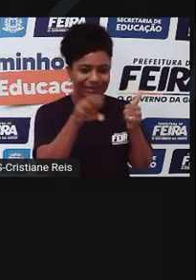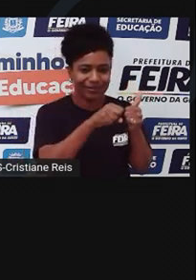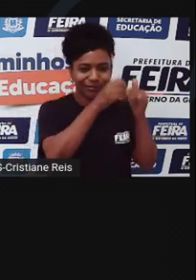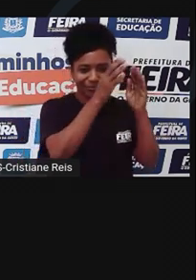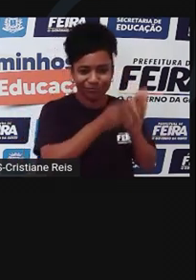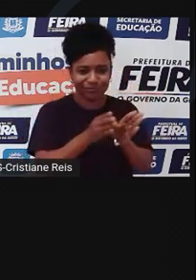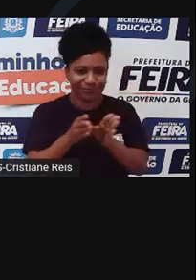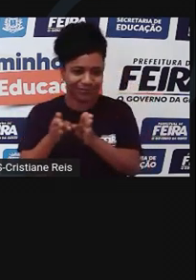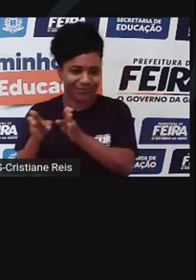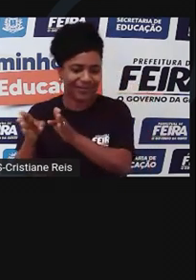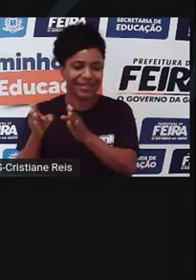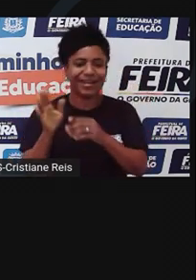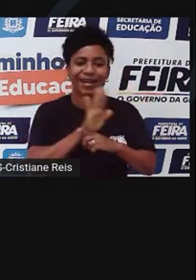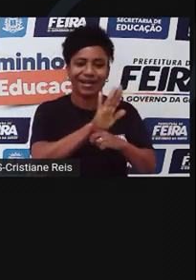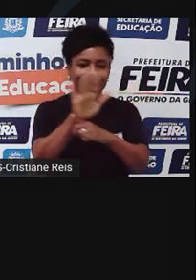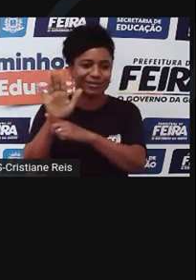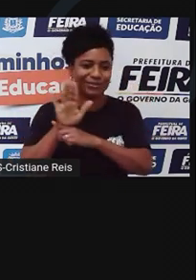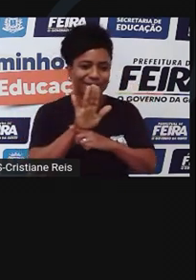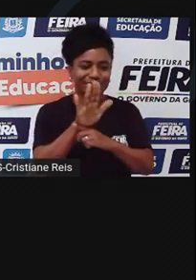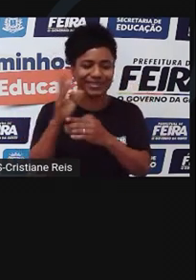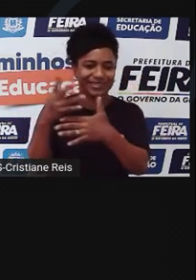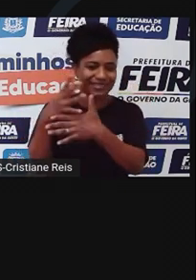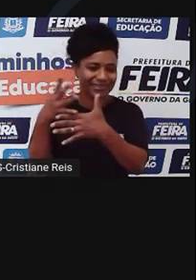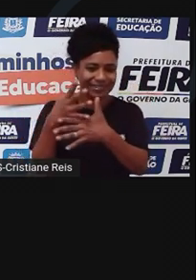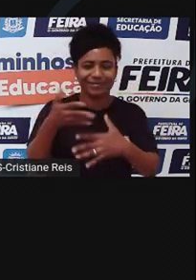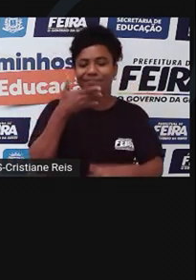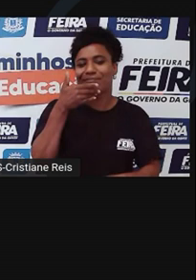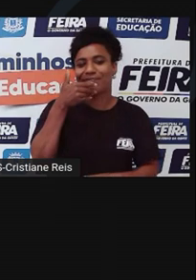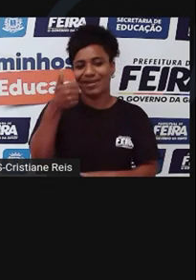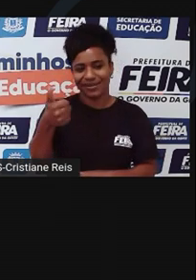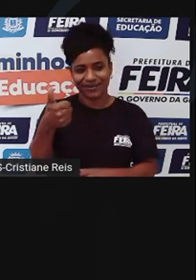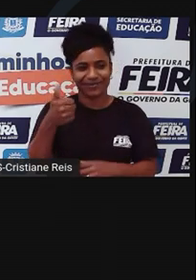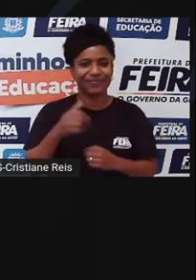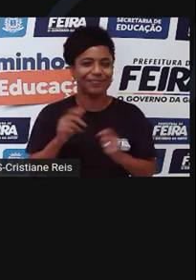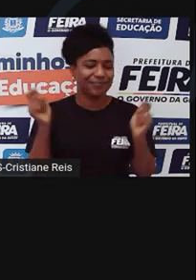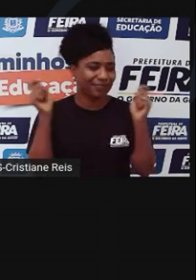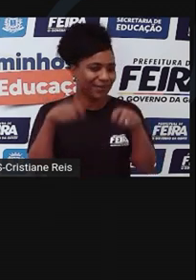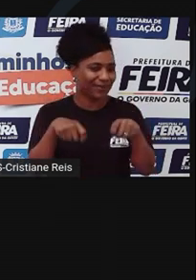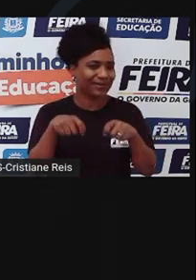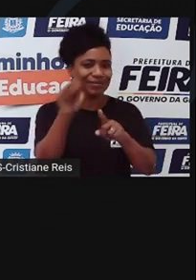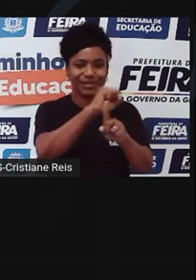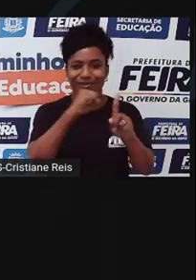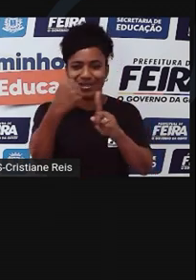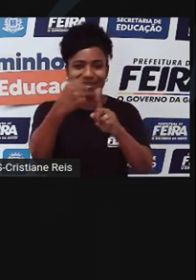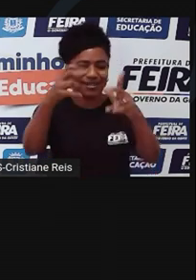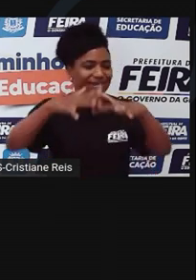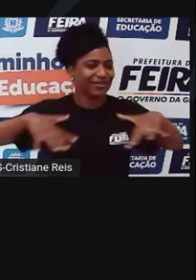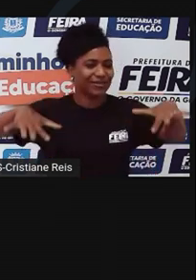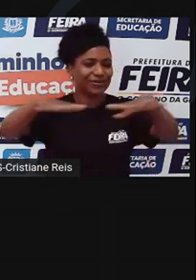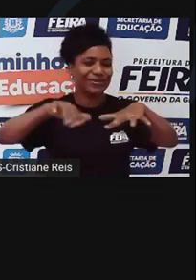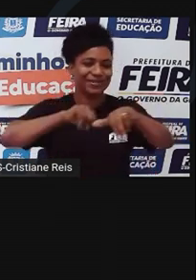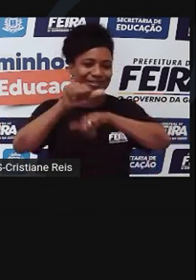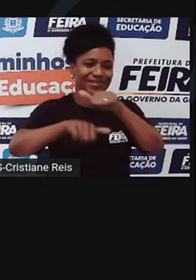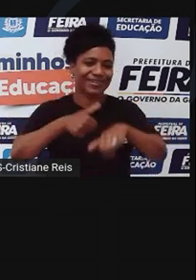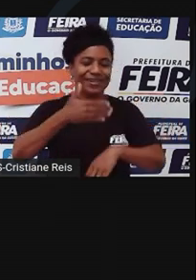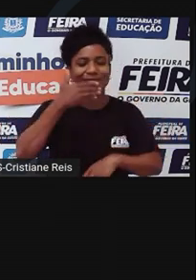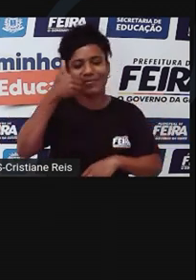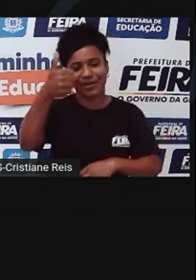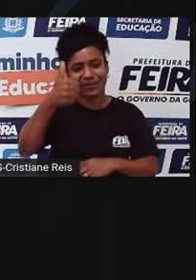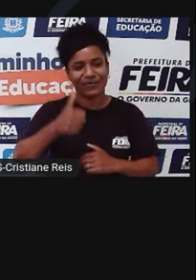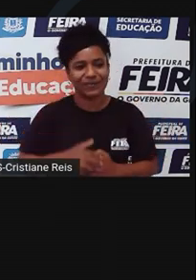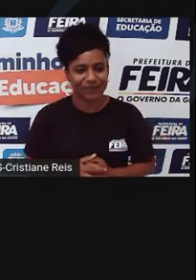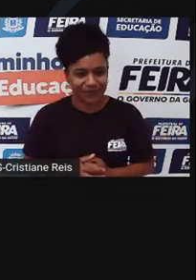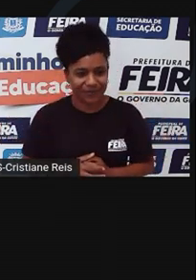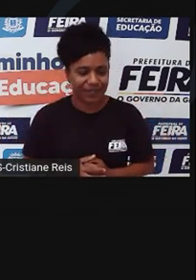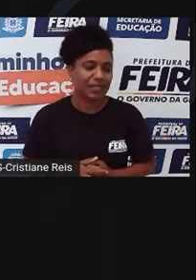de aumentar a precisão das soluções urbanas ou melhorar o resultado entregue à sociedade em várias das soluções urbanas são